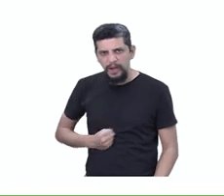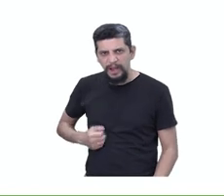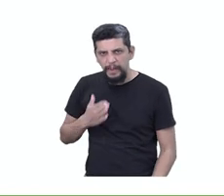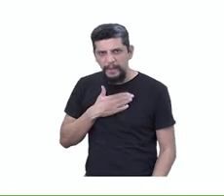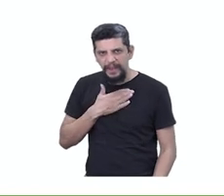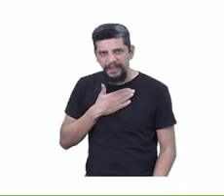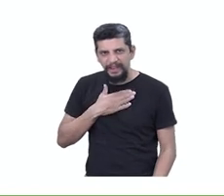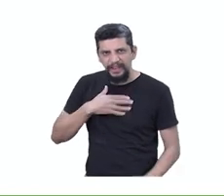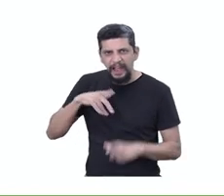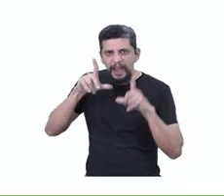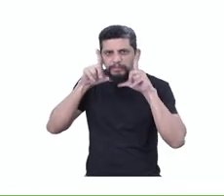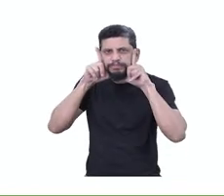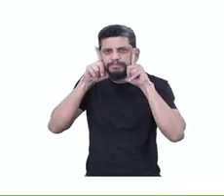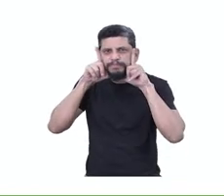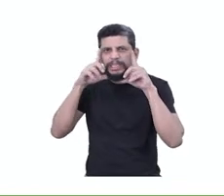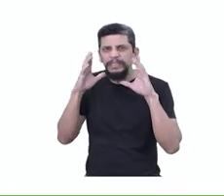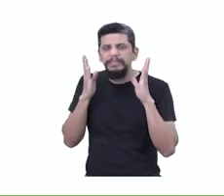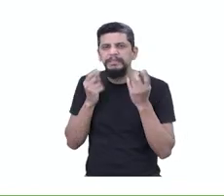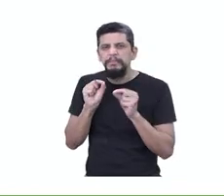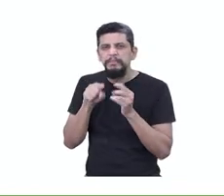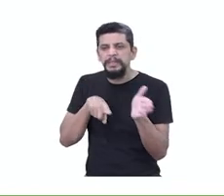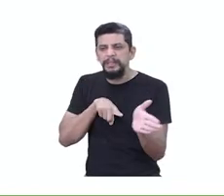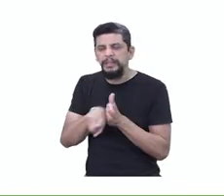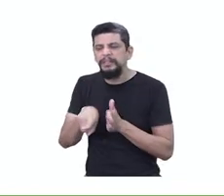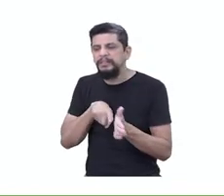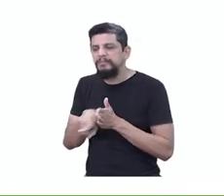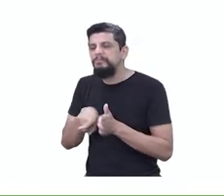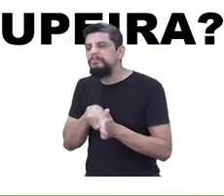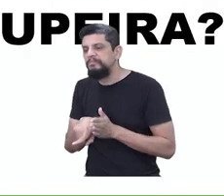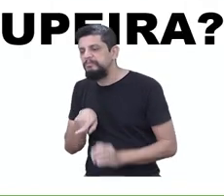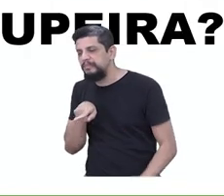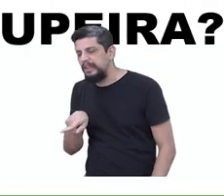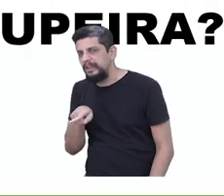cabeça? Perguntou ela rapidinho.